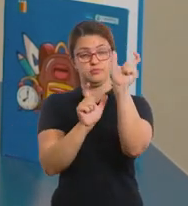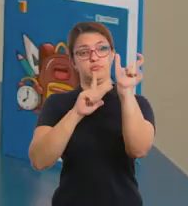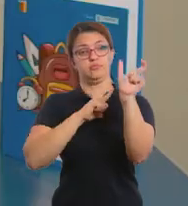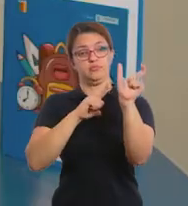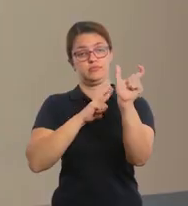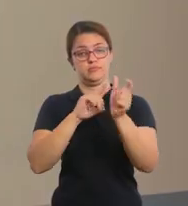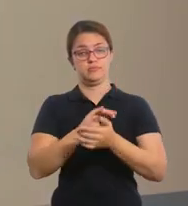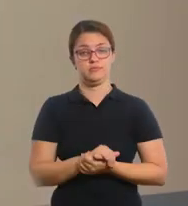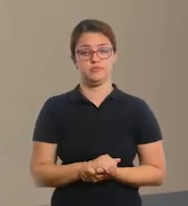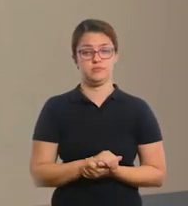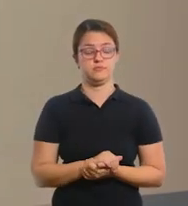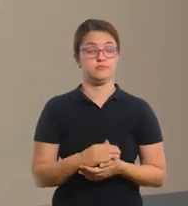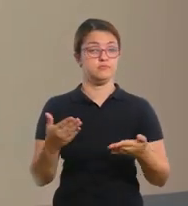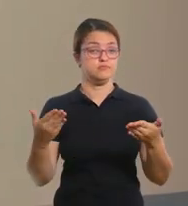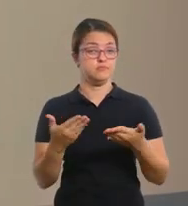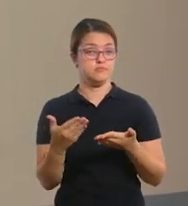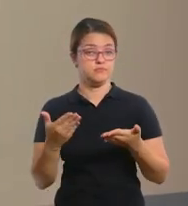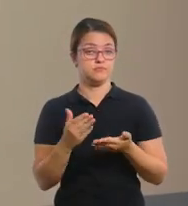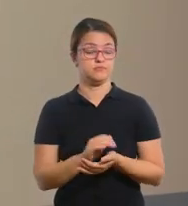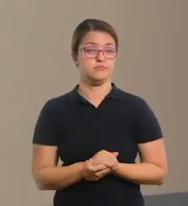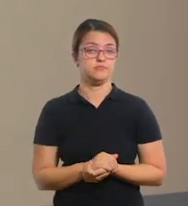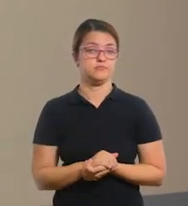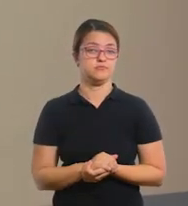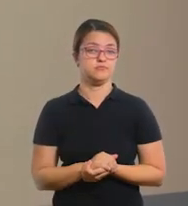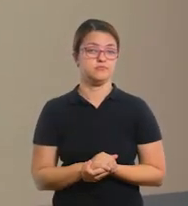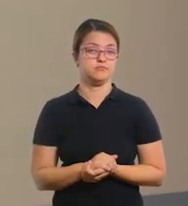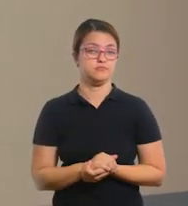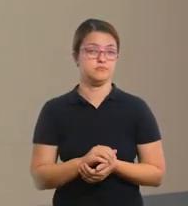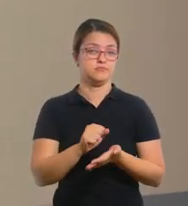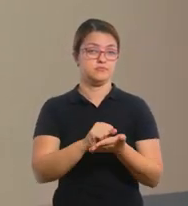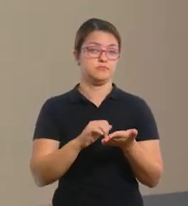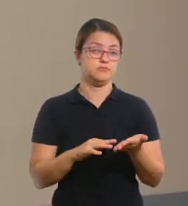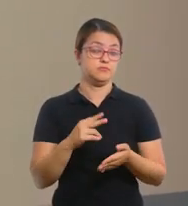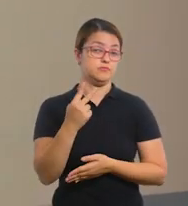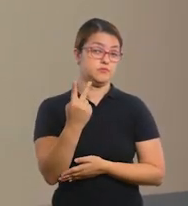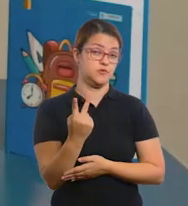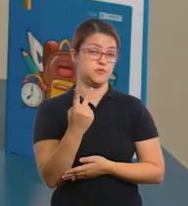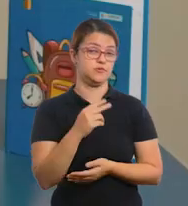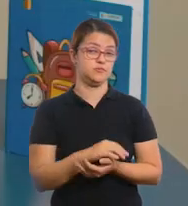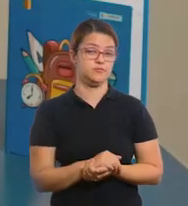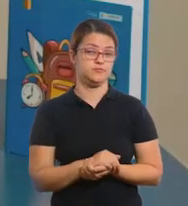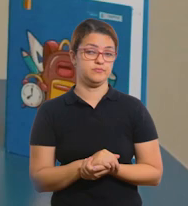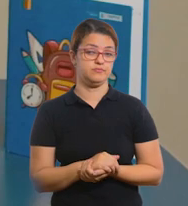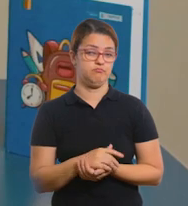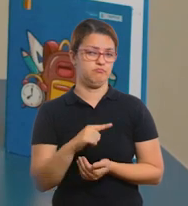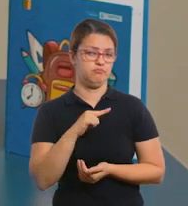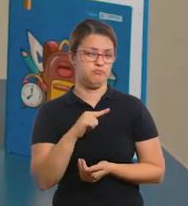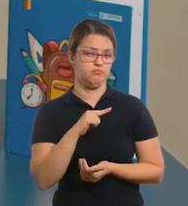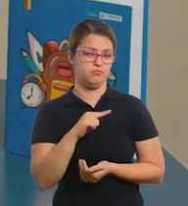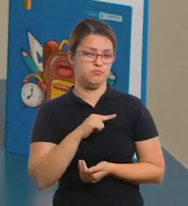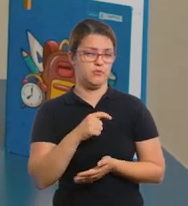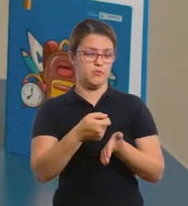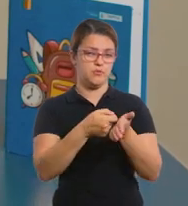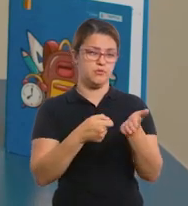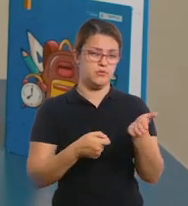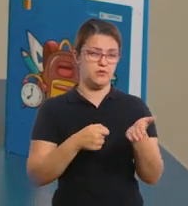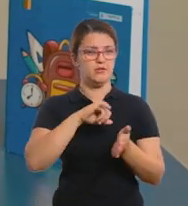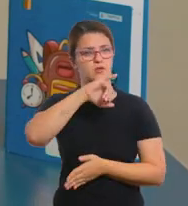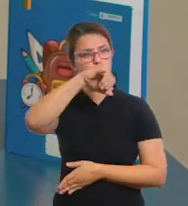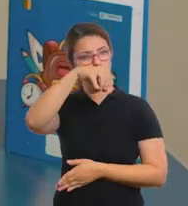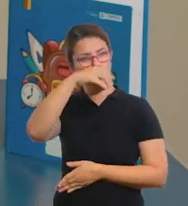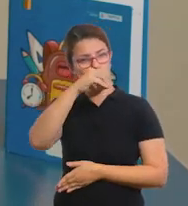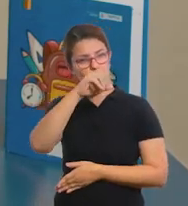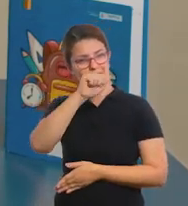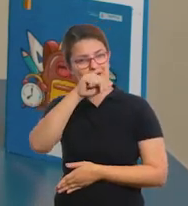espaços agora vamos atividade de nº 2 na atividade número dois nós temos um texto